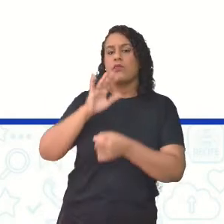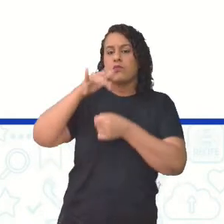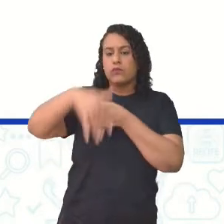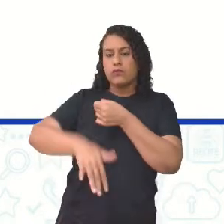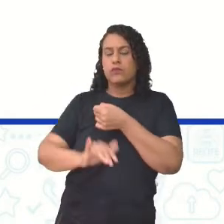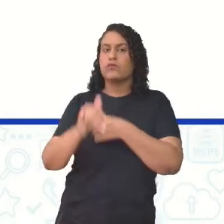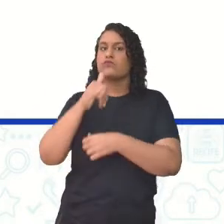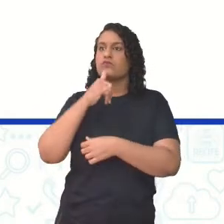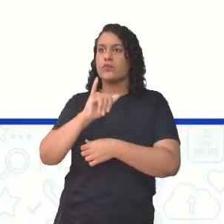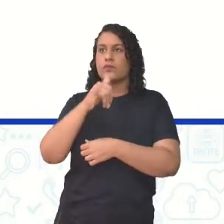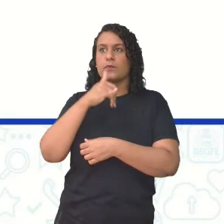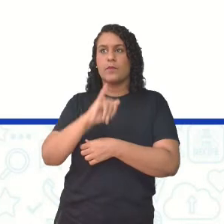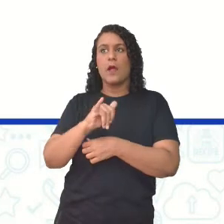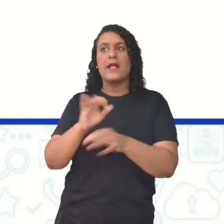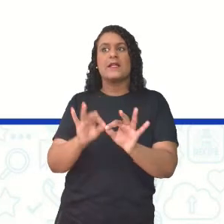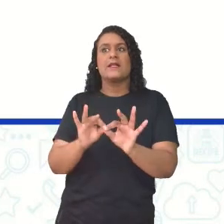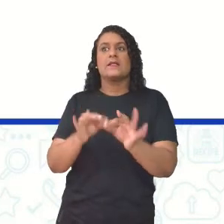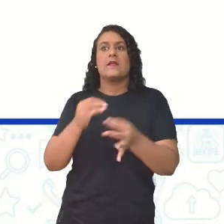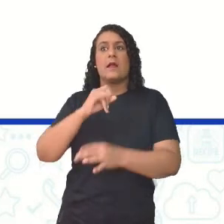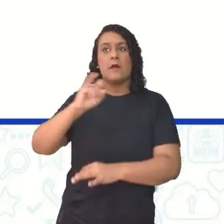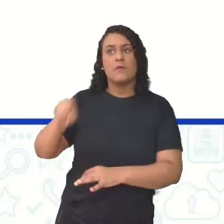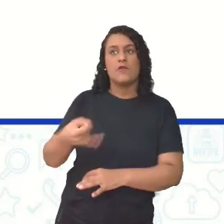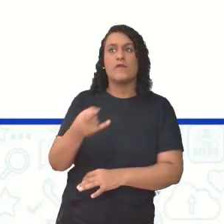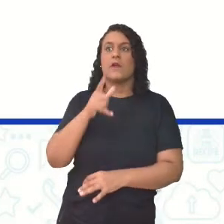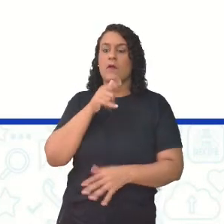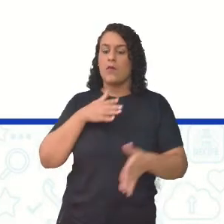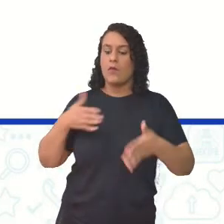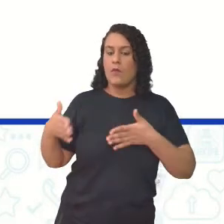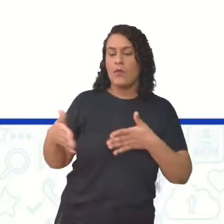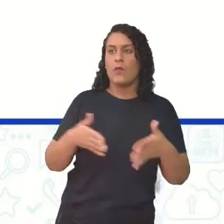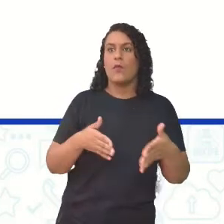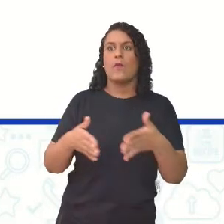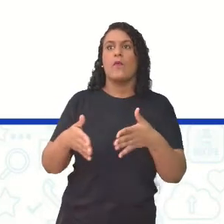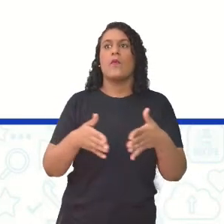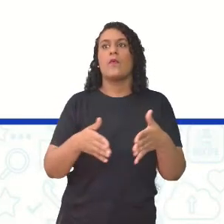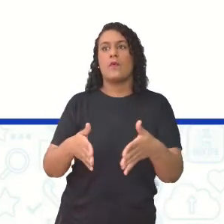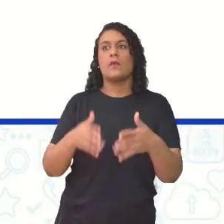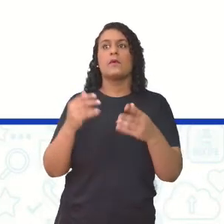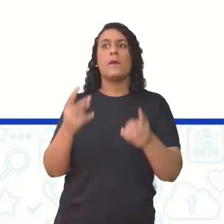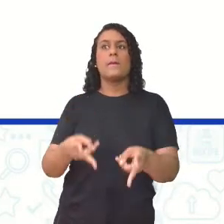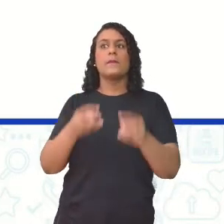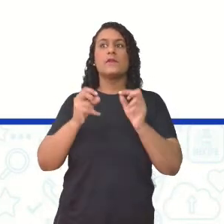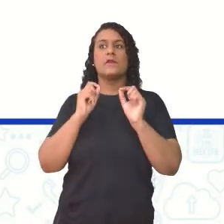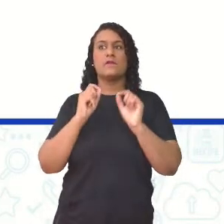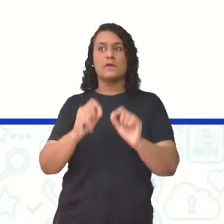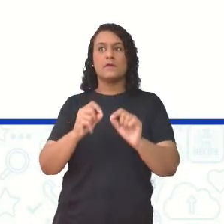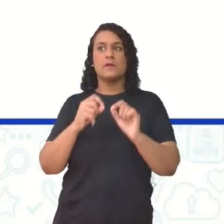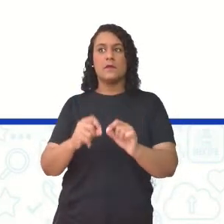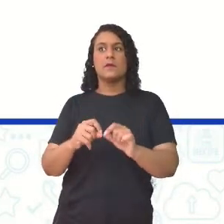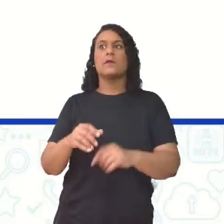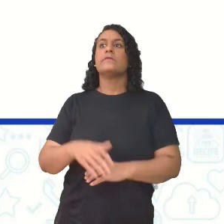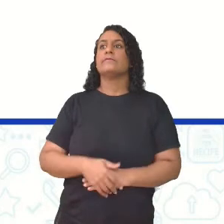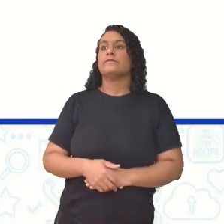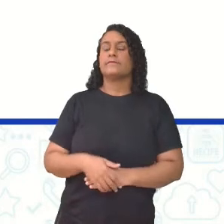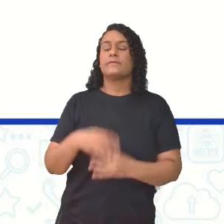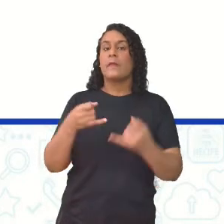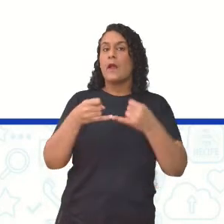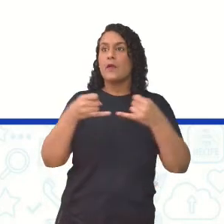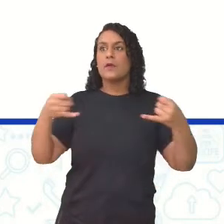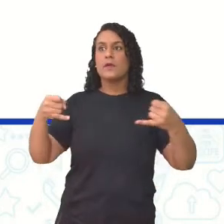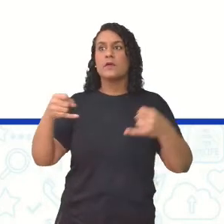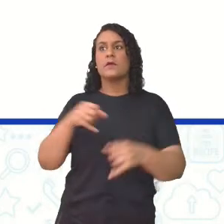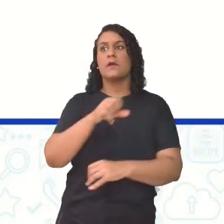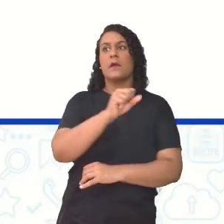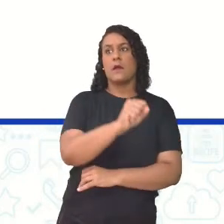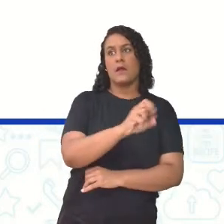suas instalações. Observando as figuras e admitindo que as linhas retas R, S, T sejam paralelas, pode-se afirmar